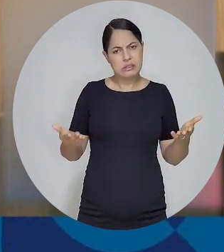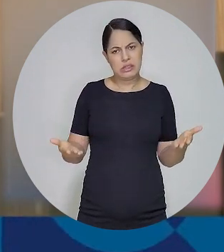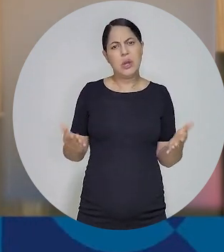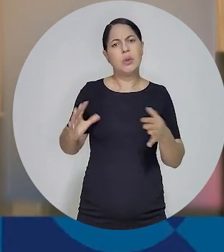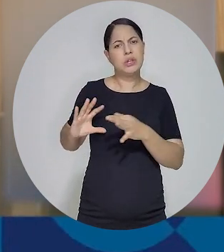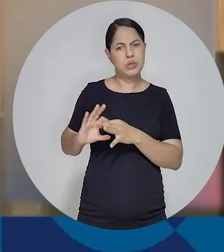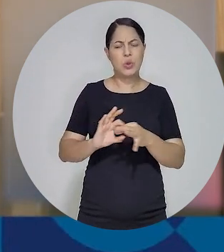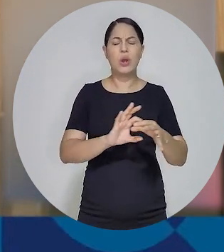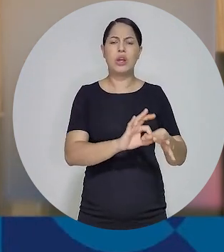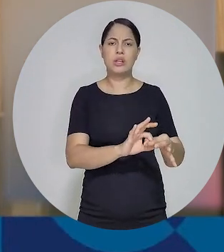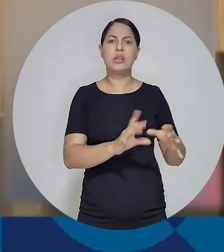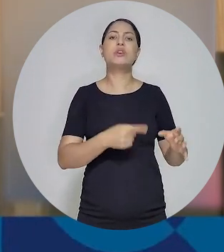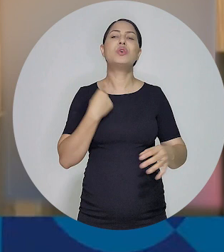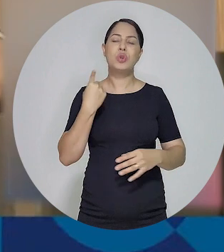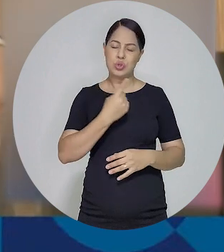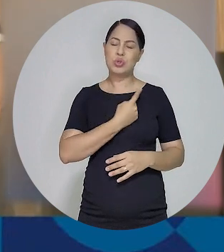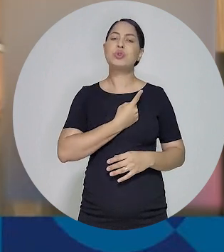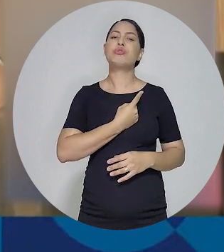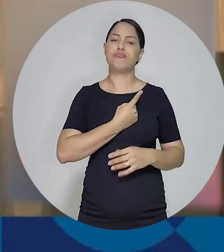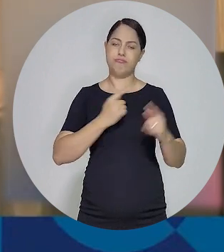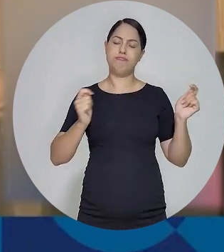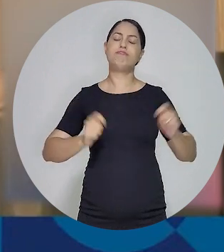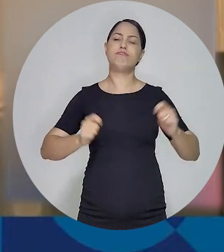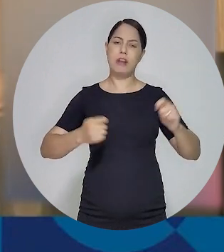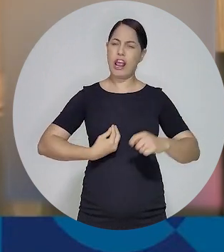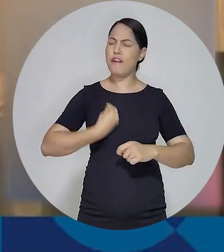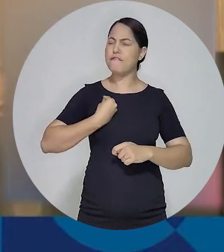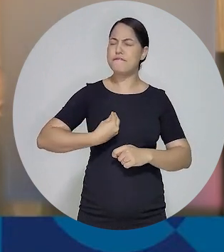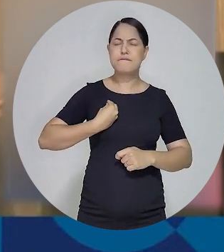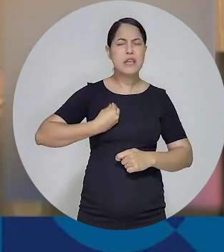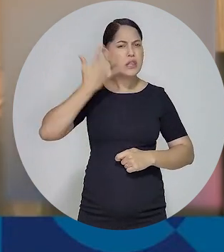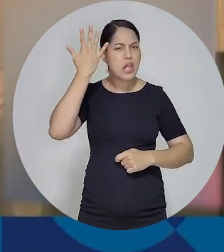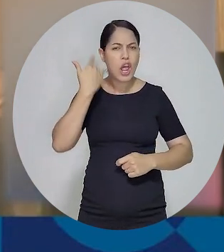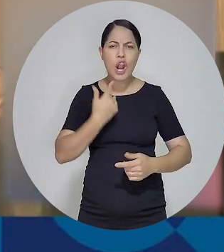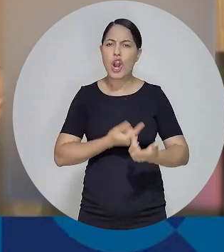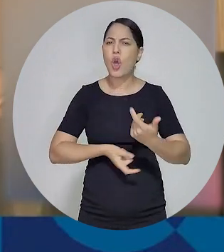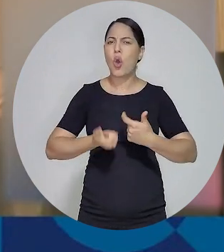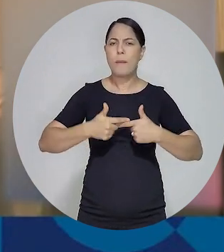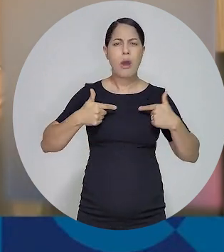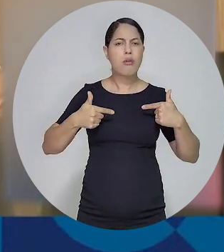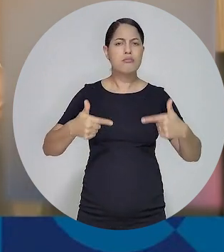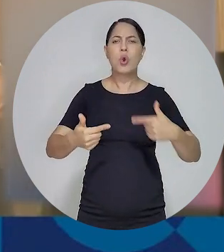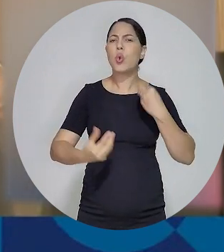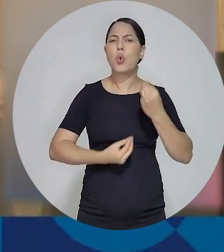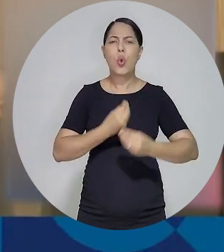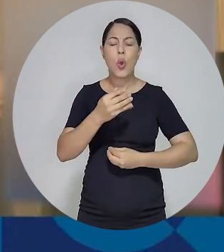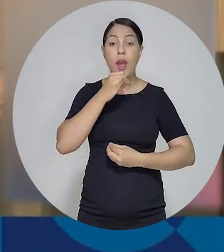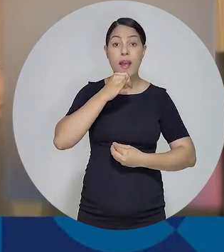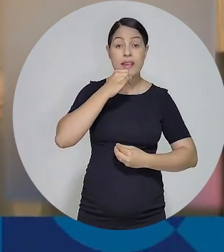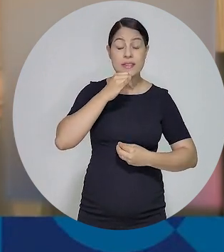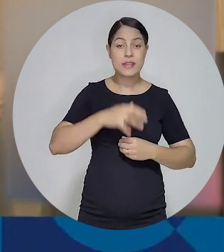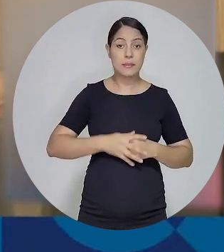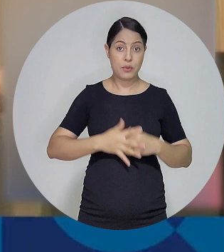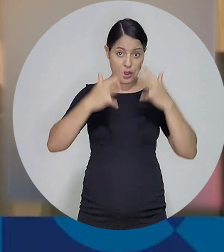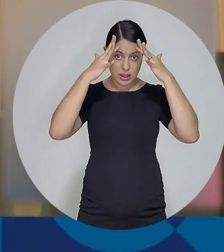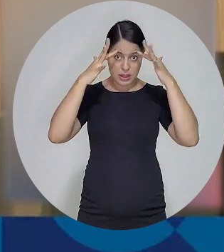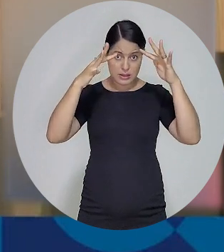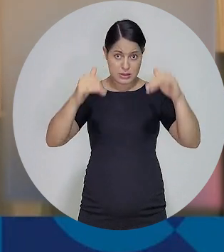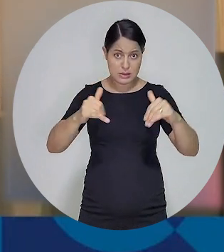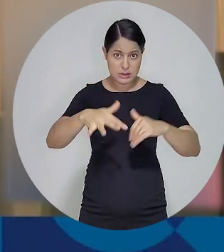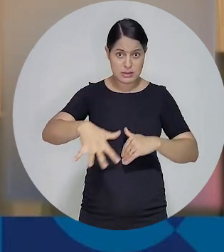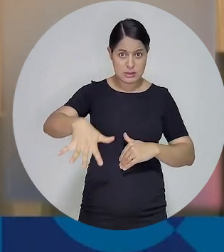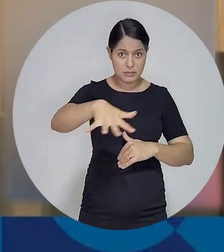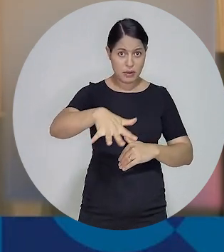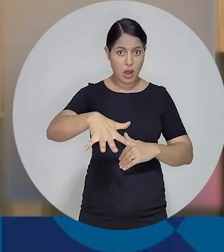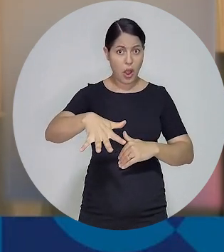primeiramente, graças a Deus. E aí é assim que nós podemos voltar a ter uma vida normal, poder